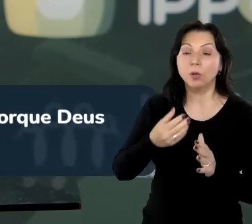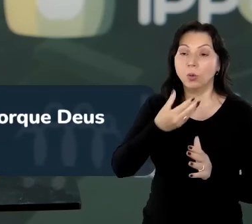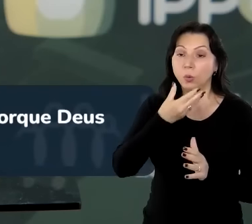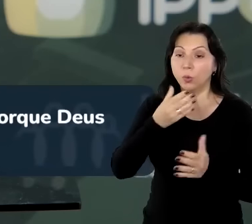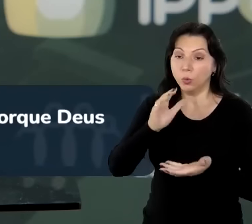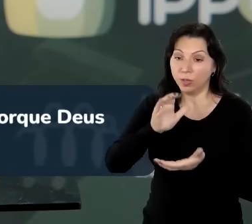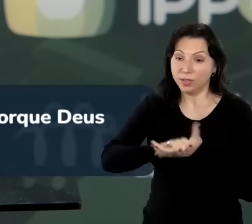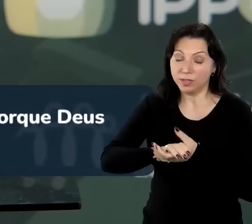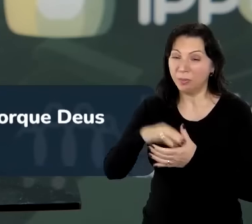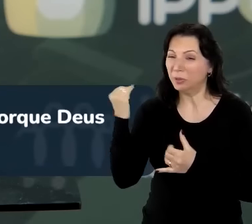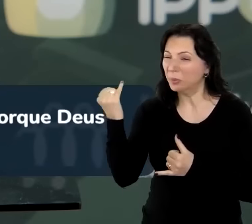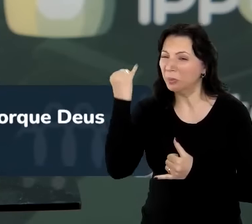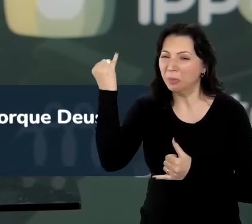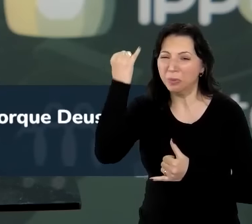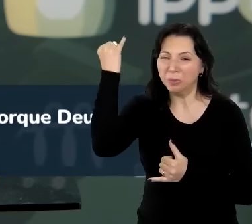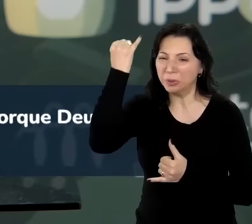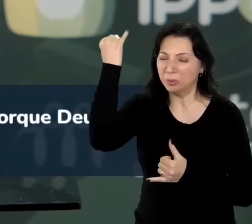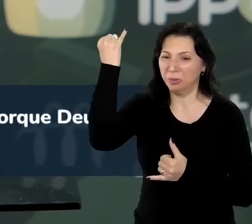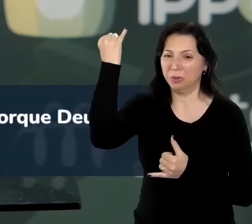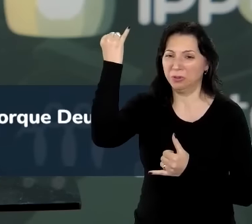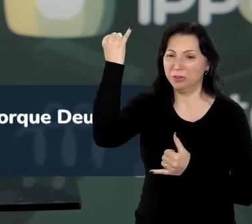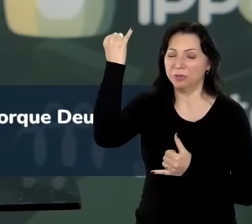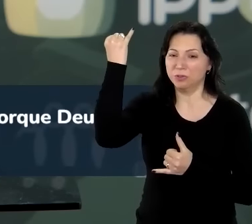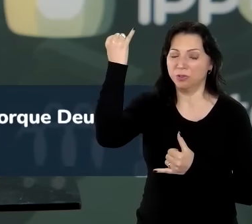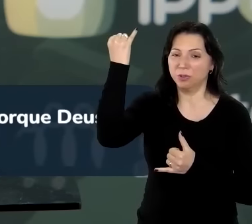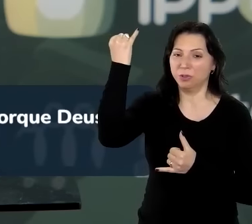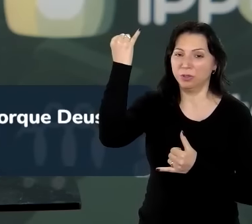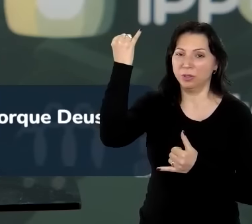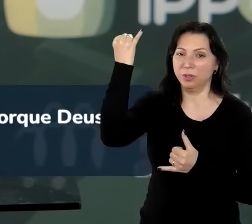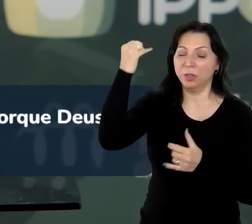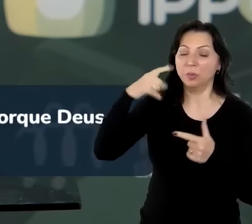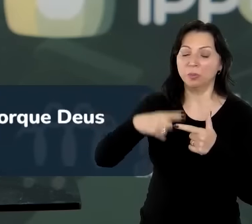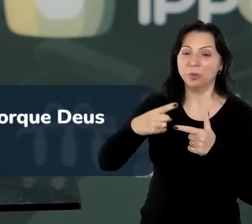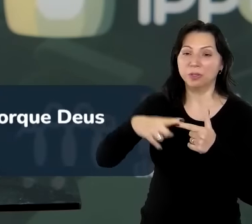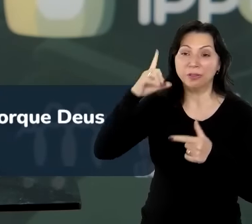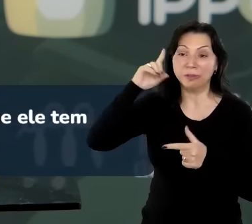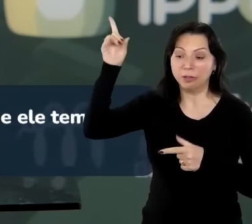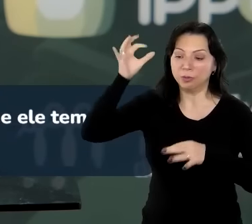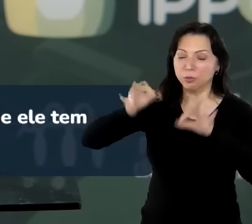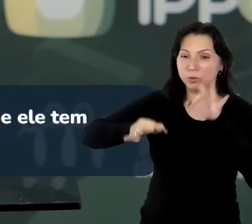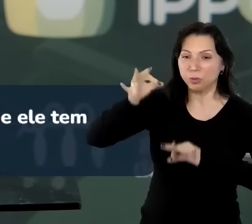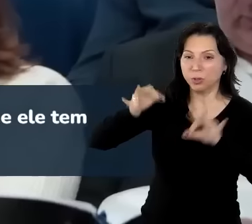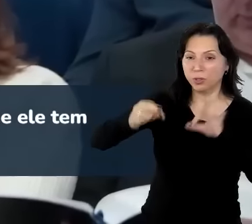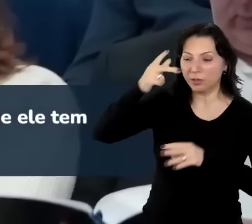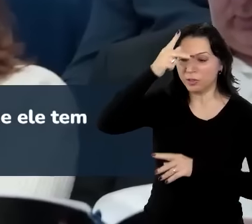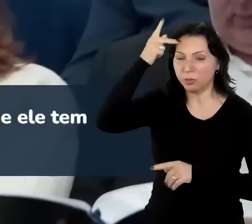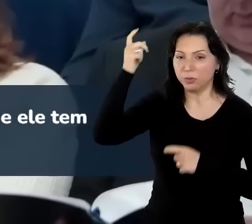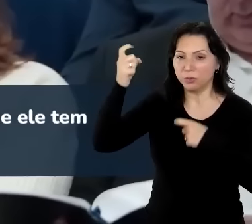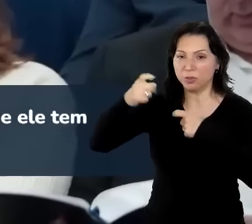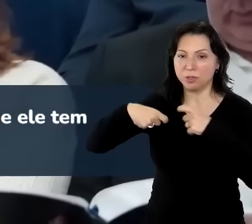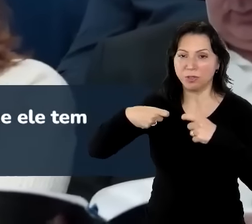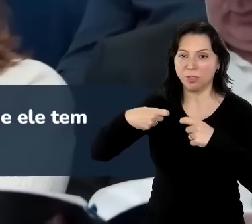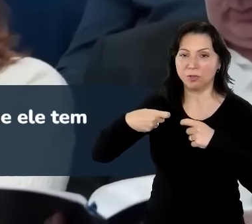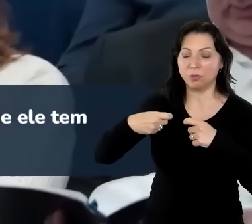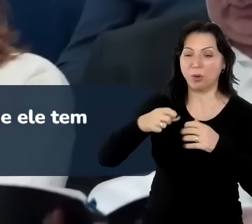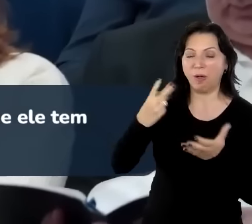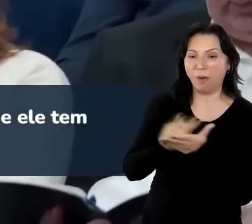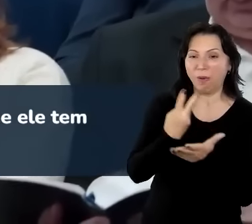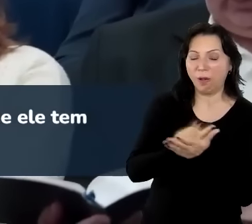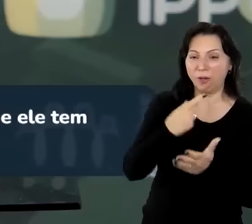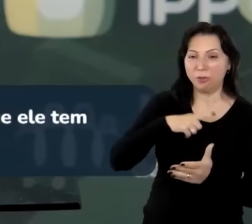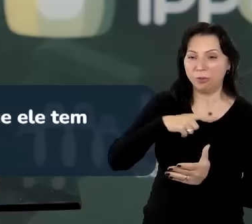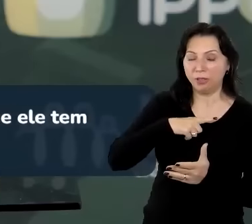matrimônio, bem como o leito sem mácula, porque Deus julgará os impuros e adúlteros. Seja a vossa vida